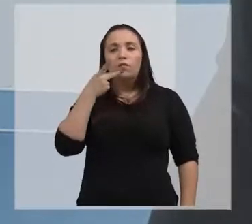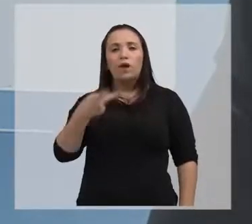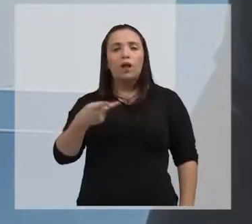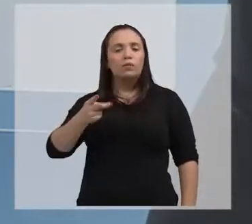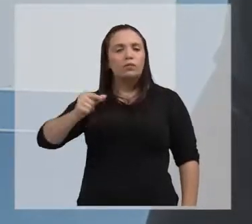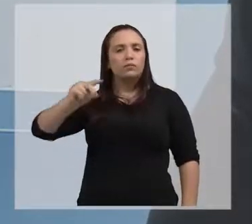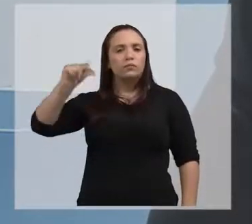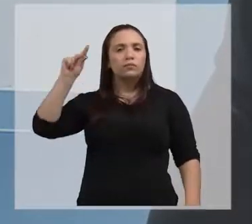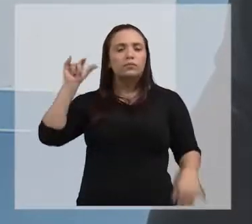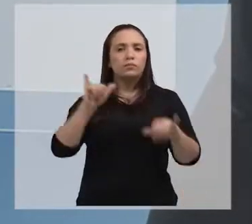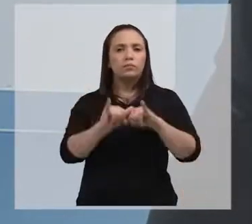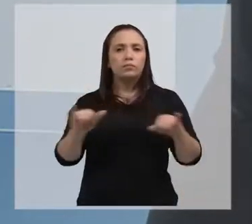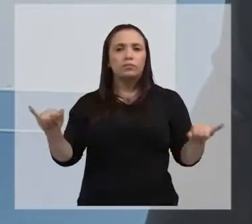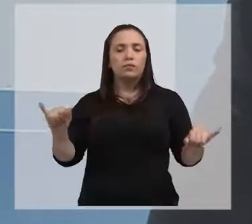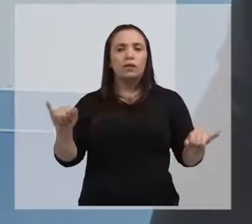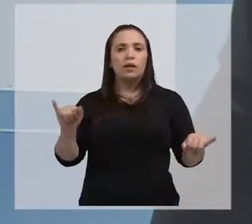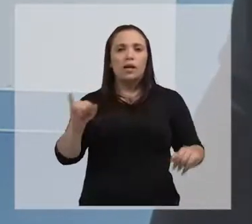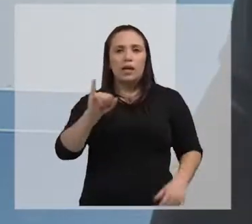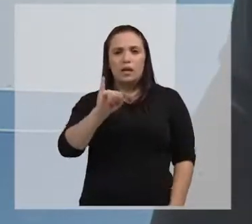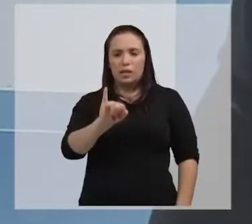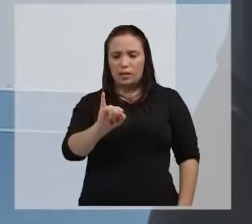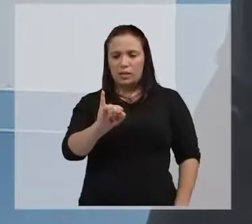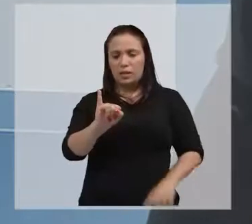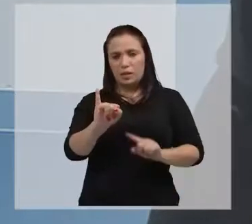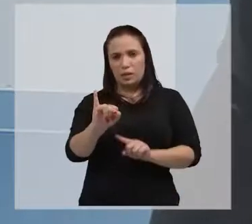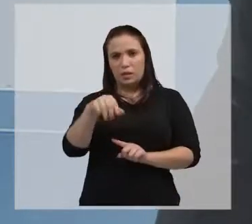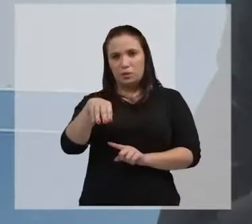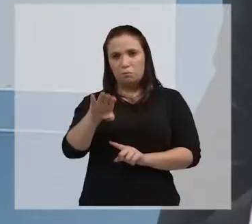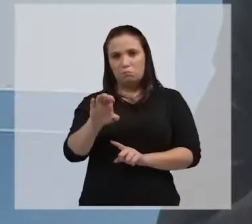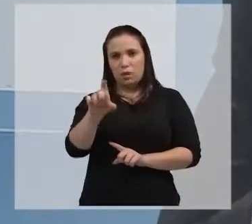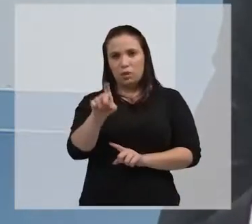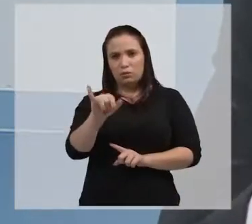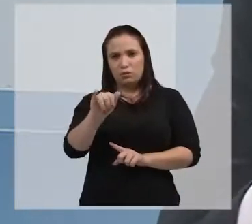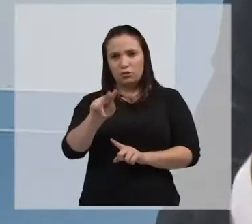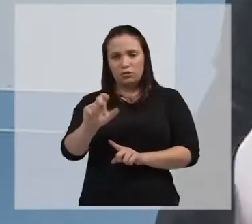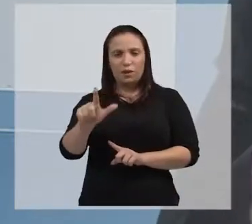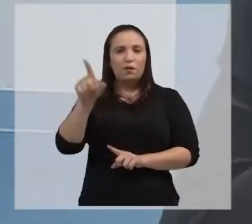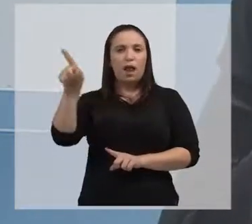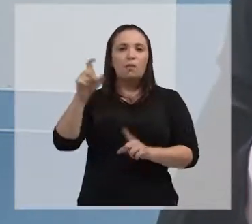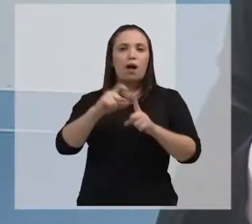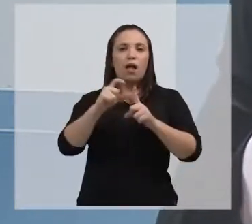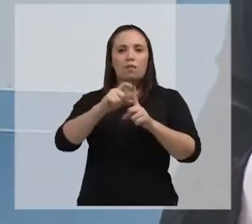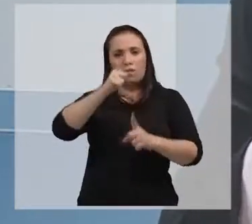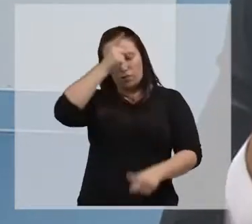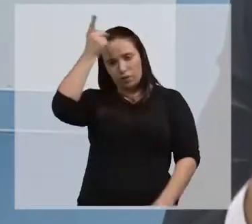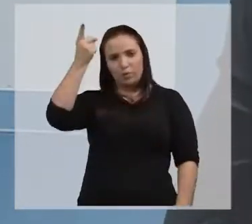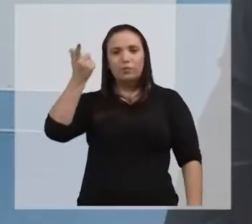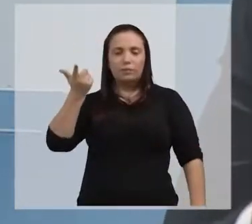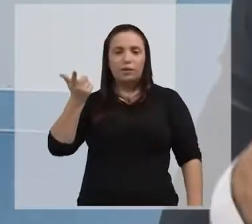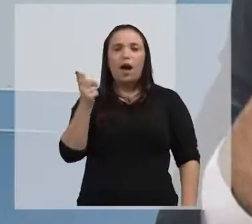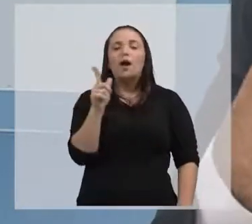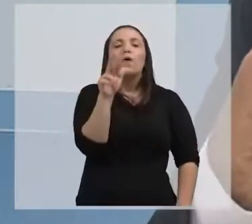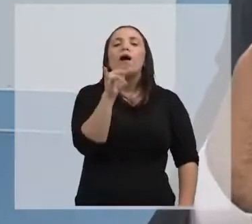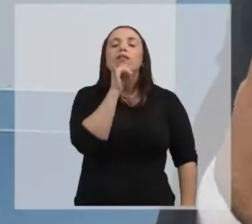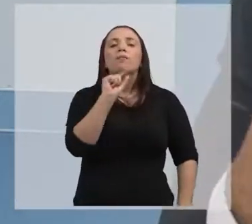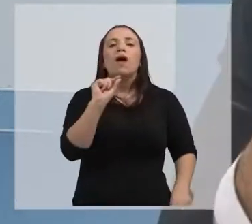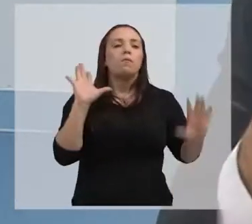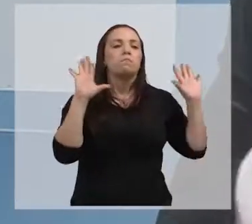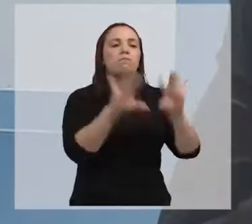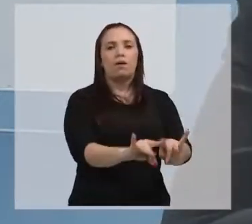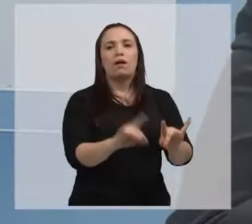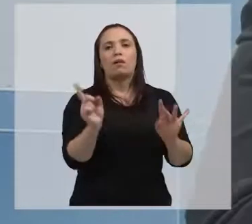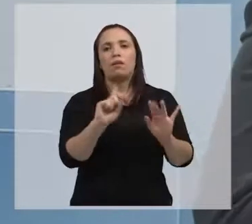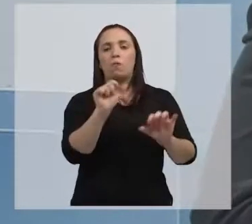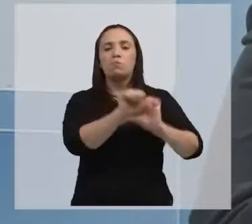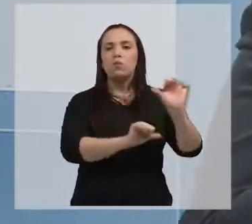expressão imexível. São cláusulas que não são submetidas à proposta